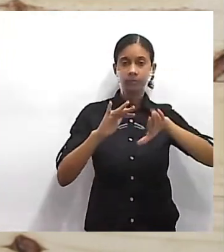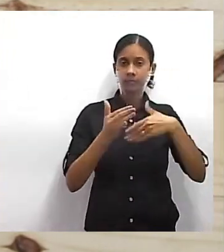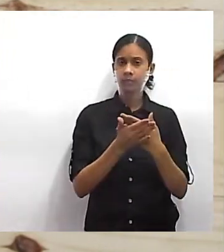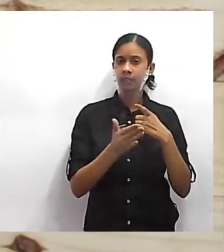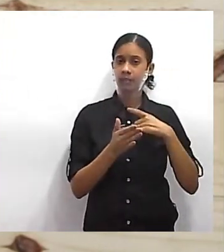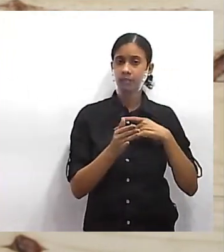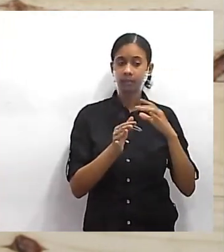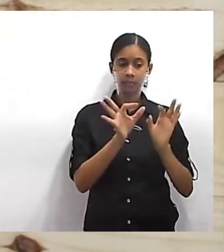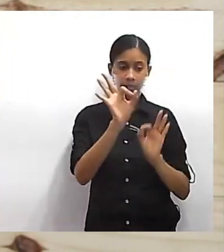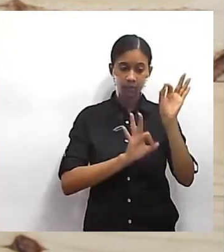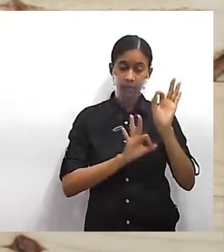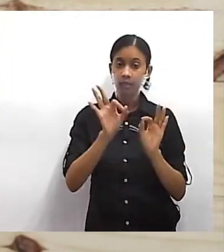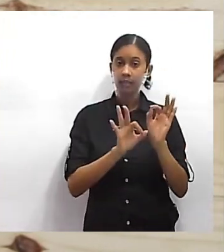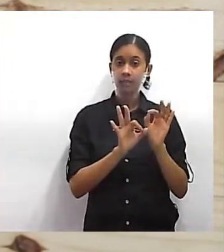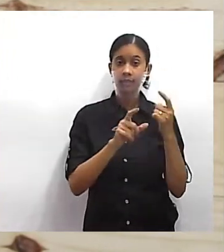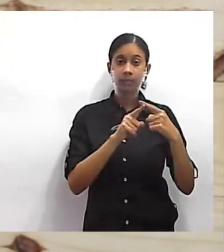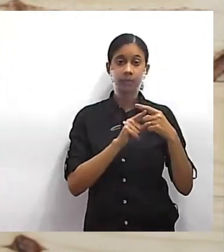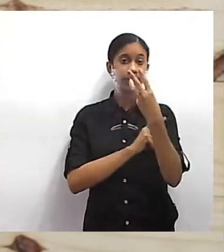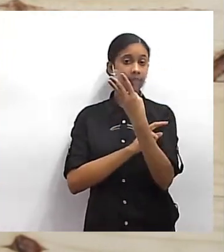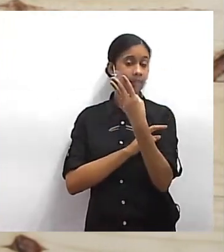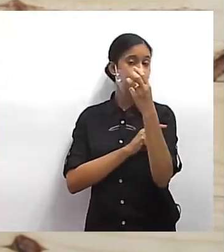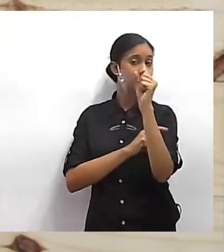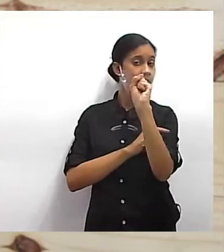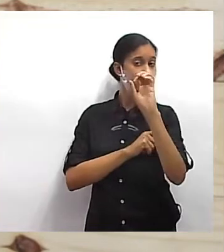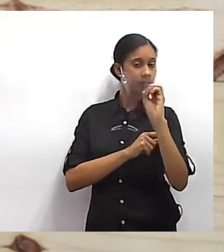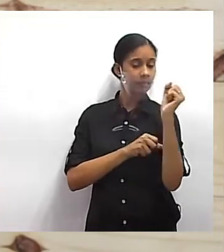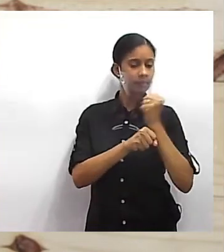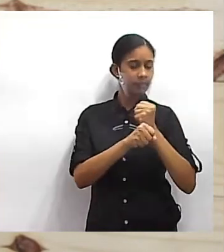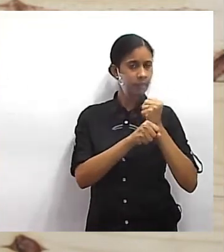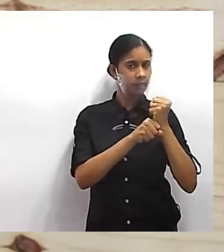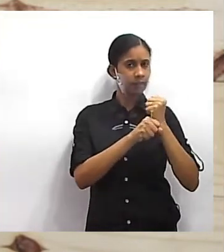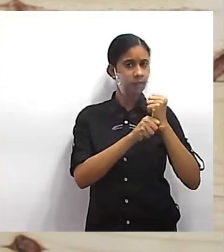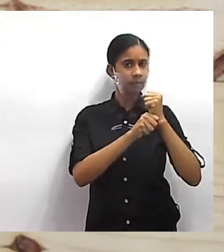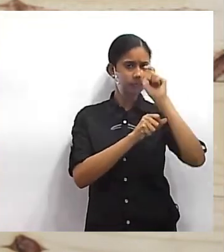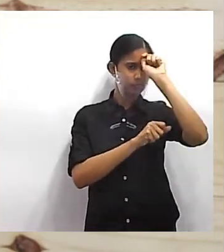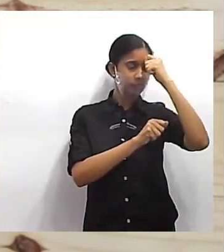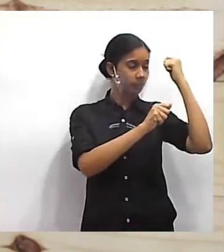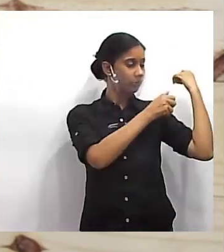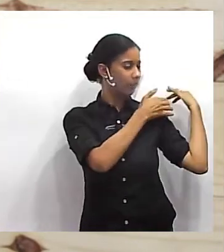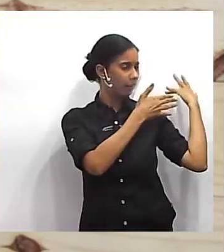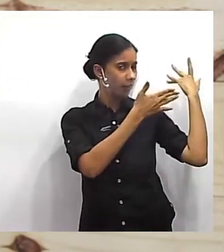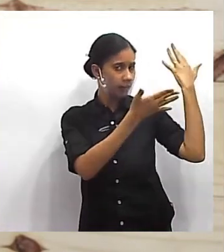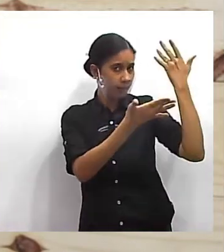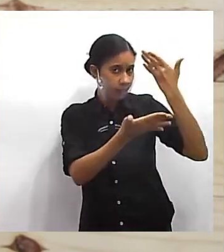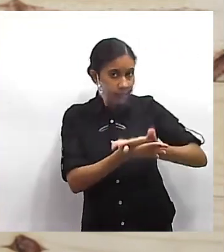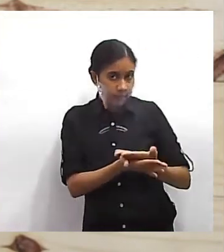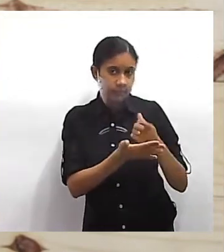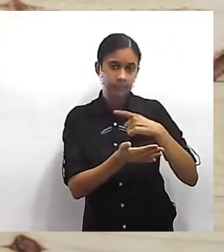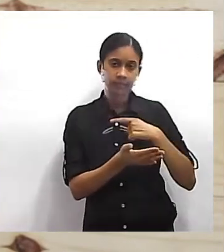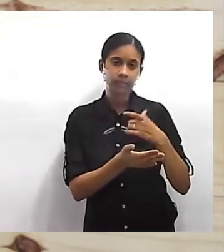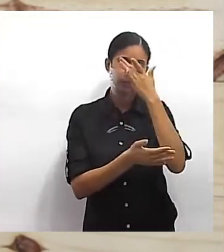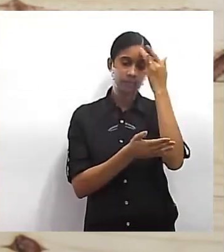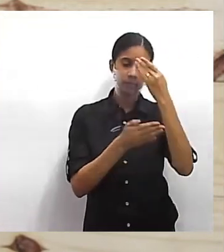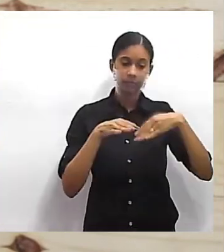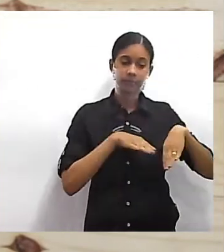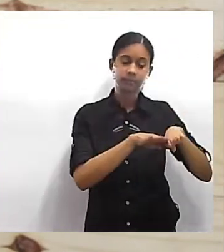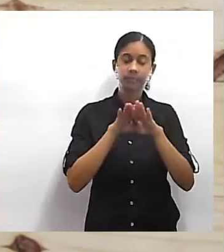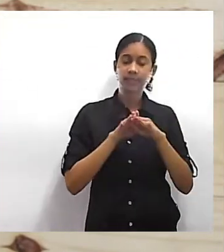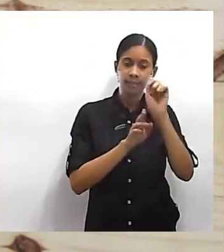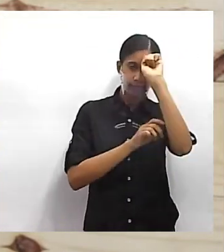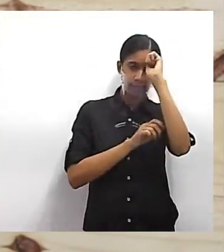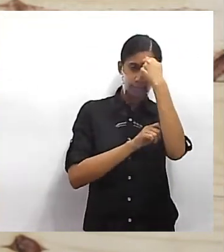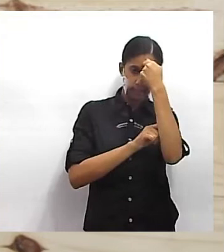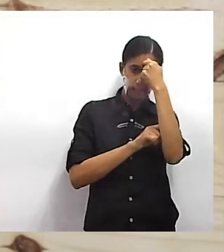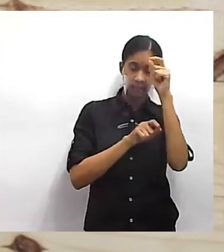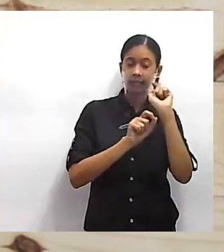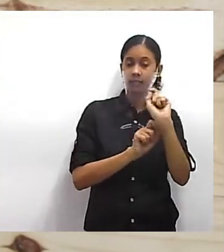país, causado por 380 anos de escravidão, onde pretos e pardos são lidos, são a maioria da